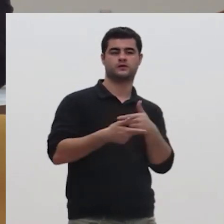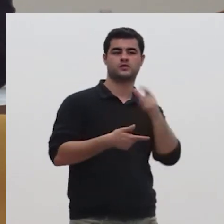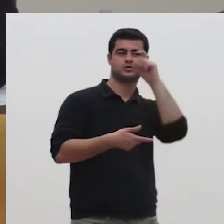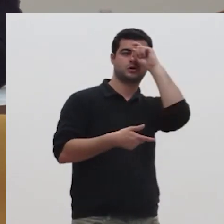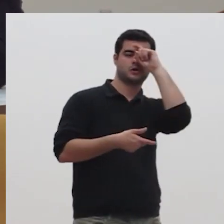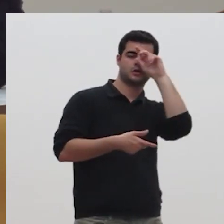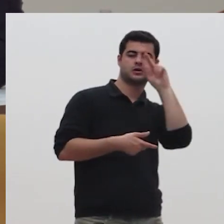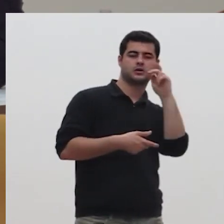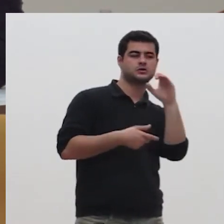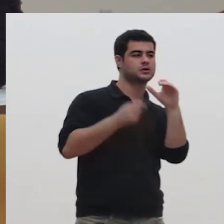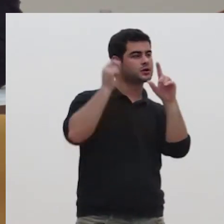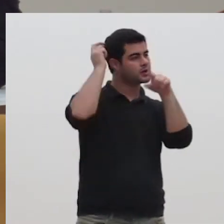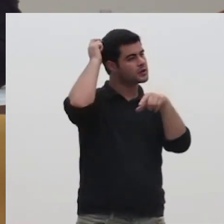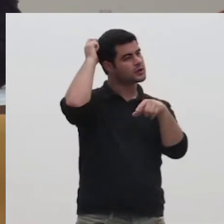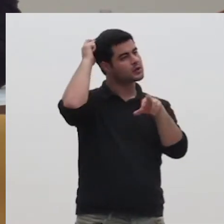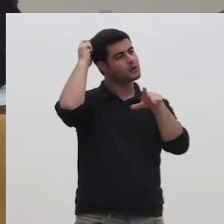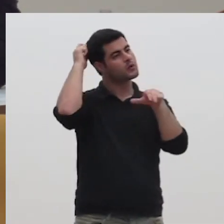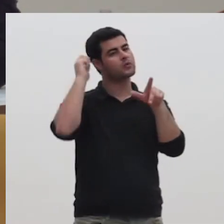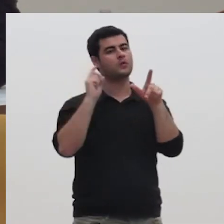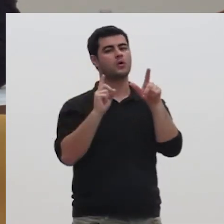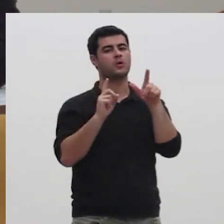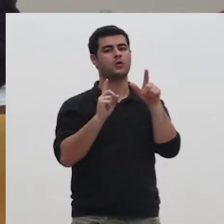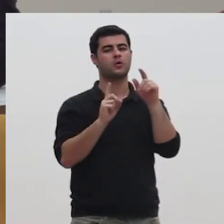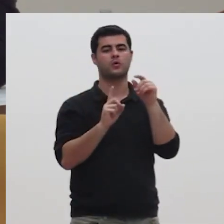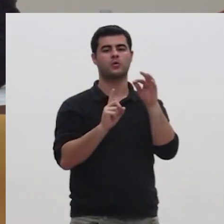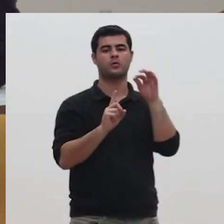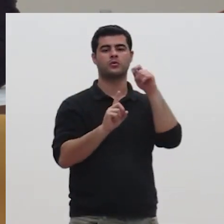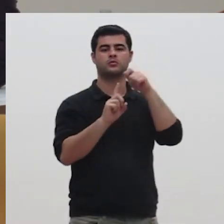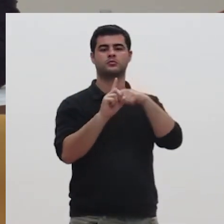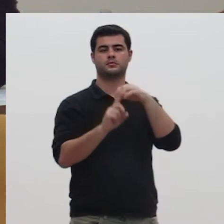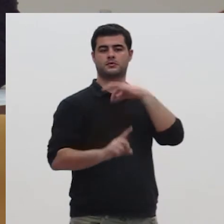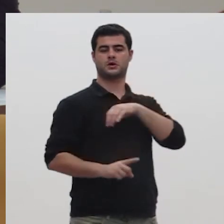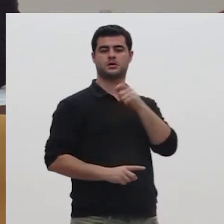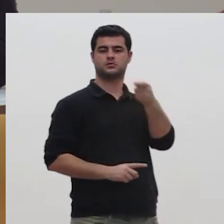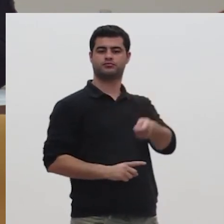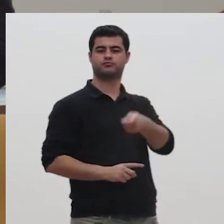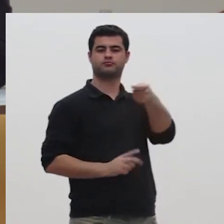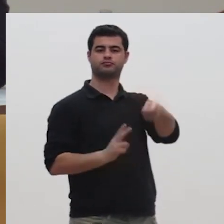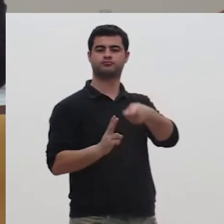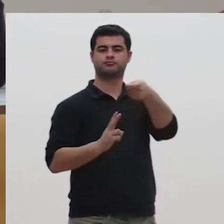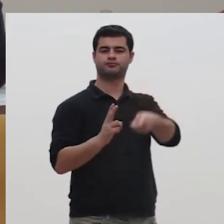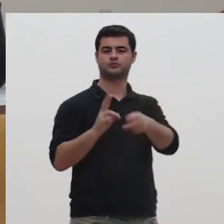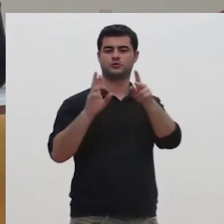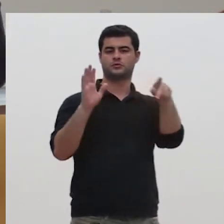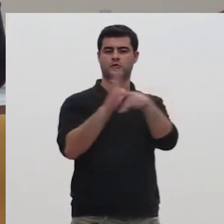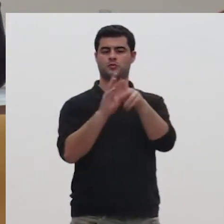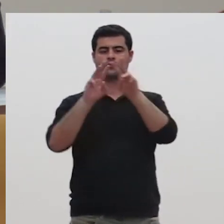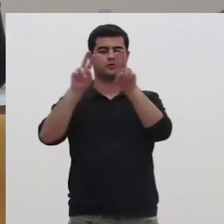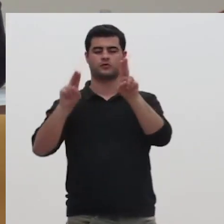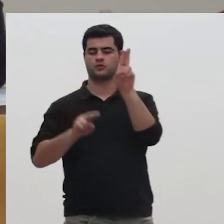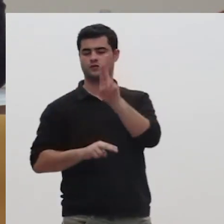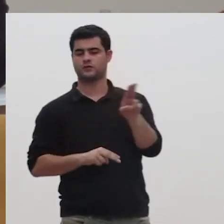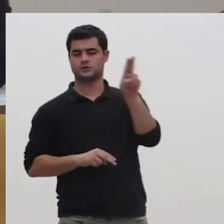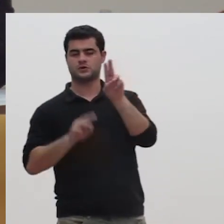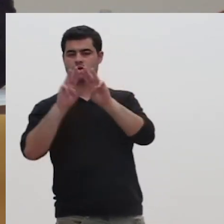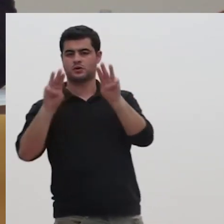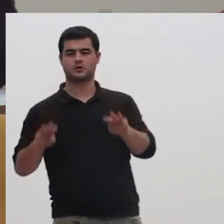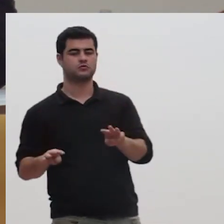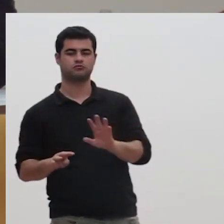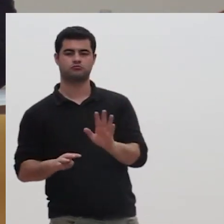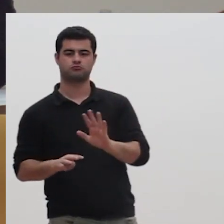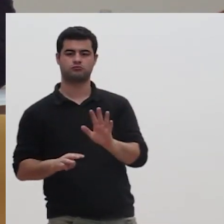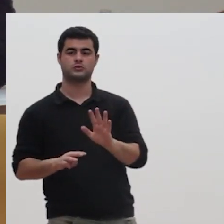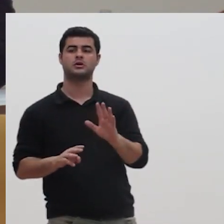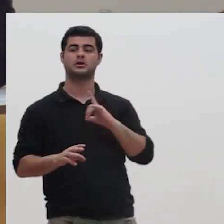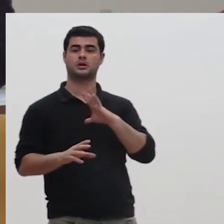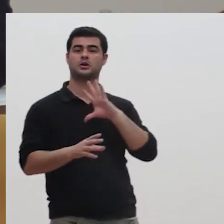funciona não como uma mesada de custeio, como é a universidade. Ele tem que prestar um serviço e ser reembolsado pelo SUS